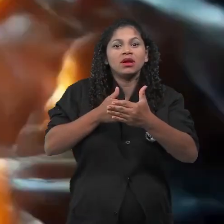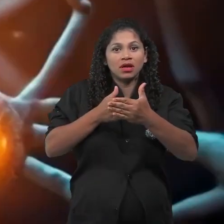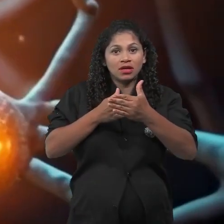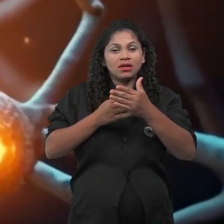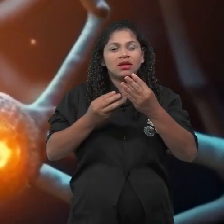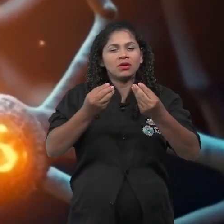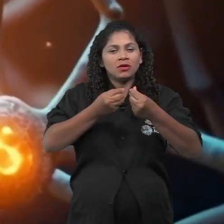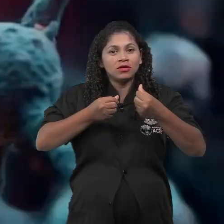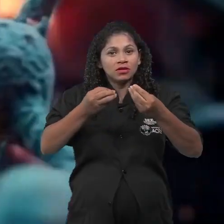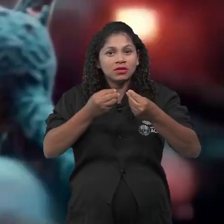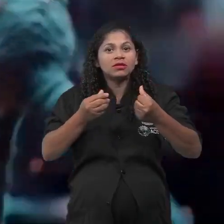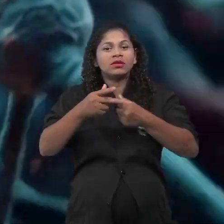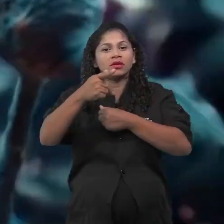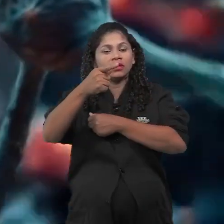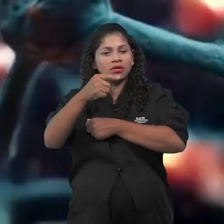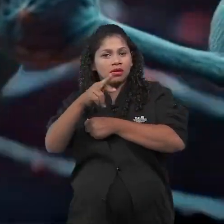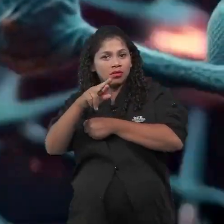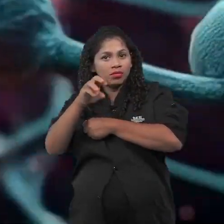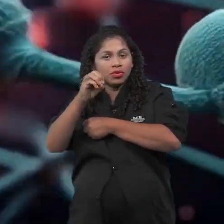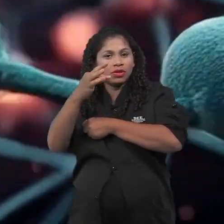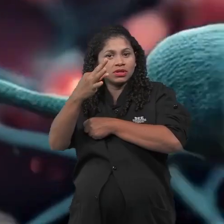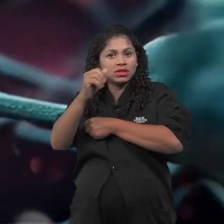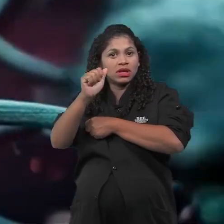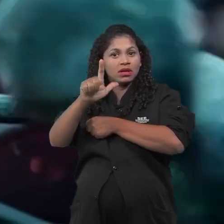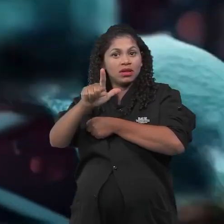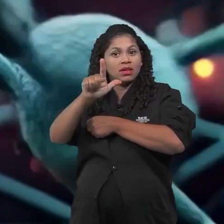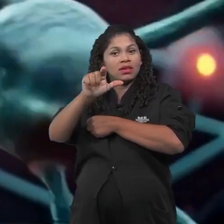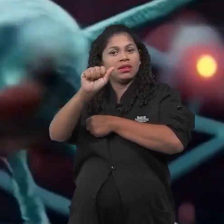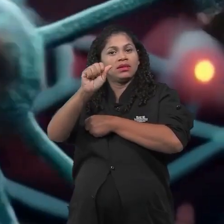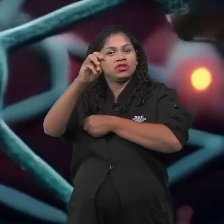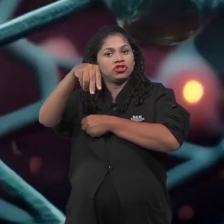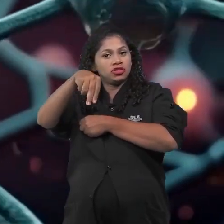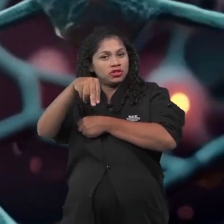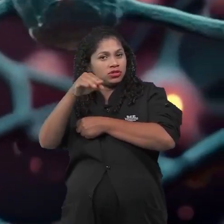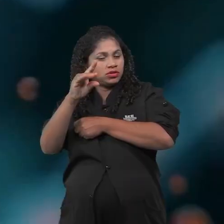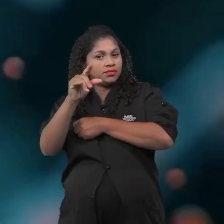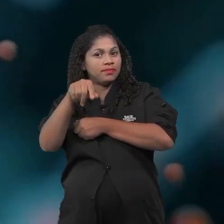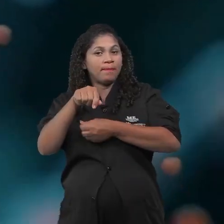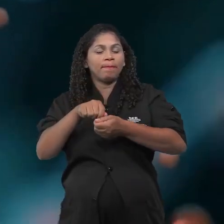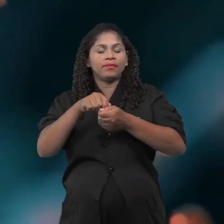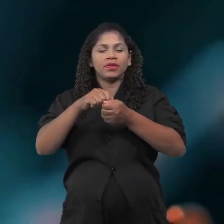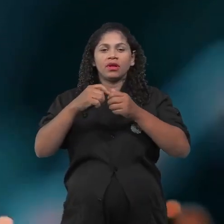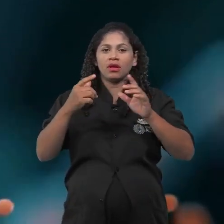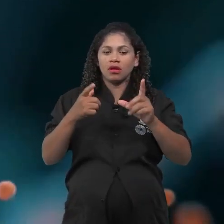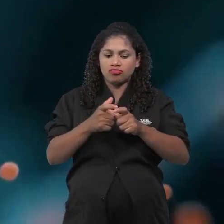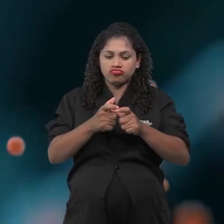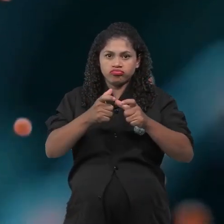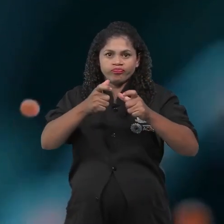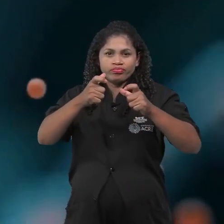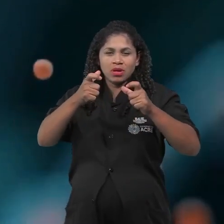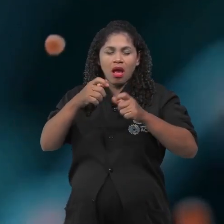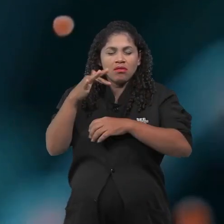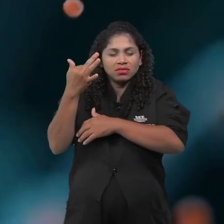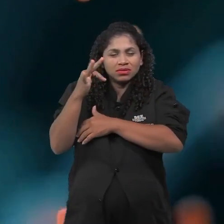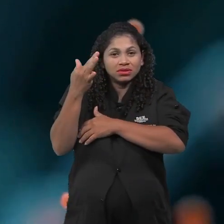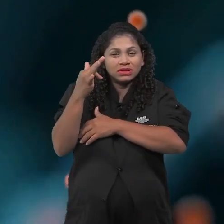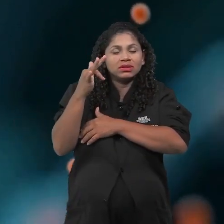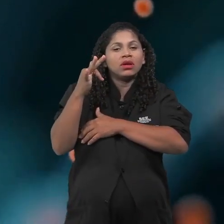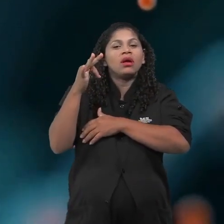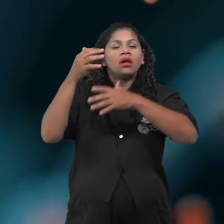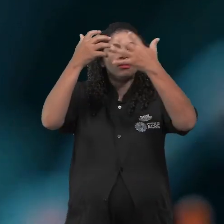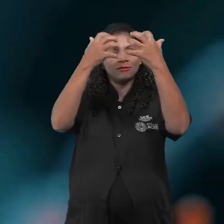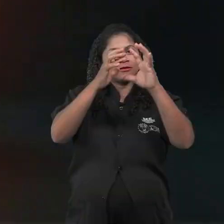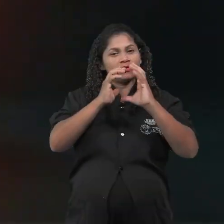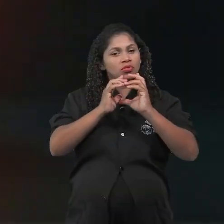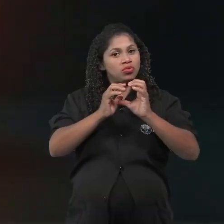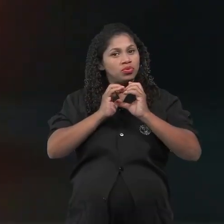chamadas prostaglandinas, que são responsáveis por aumentar a sensação de dor. Assim, o cérebro recebe menos sinais